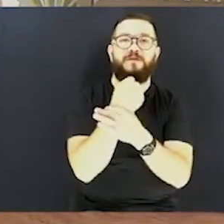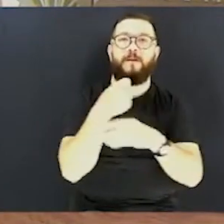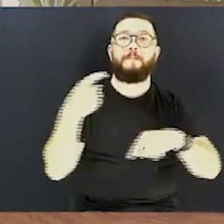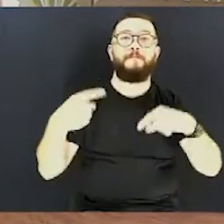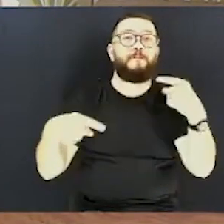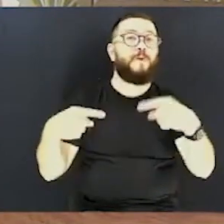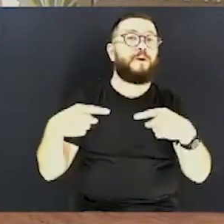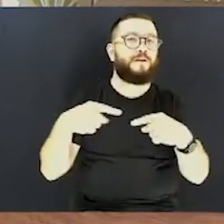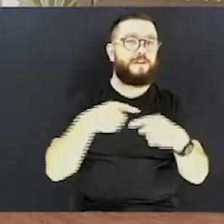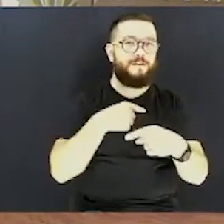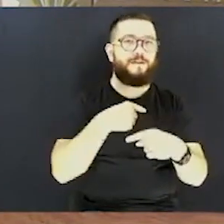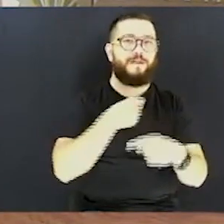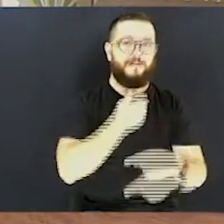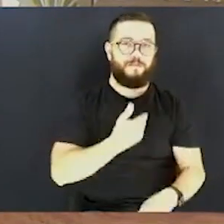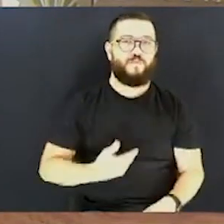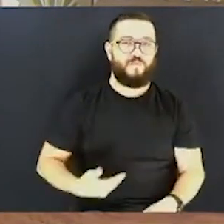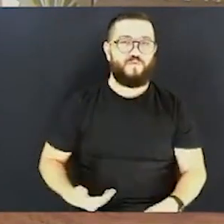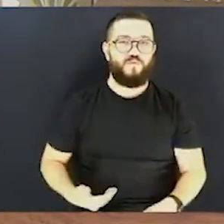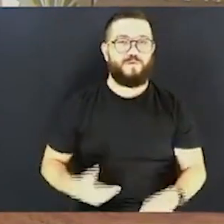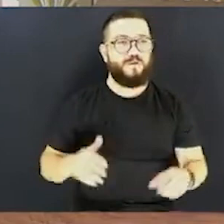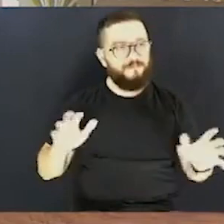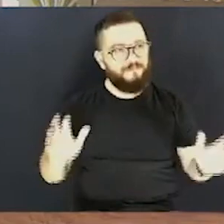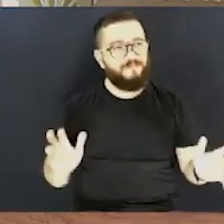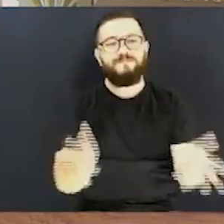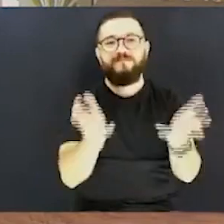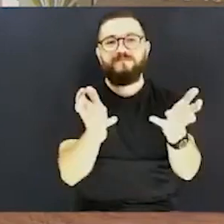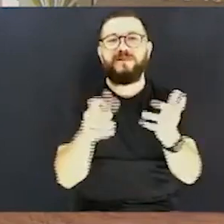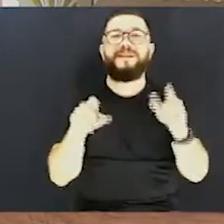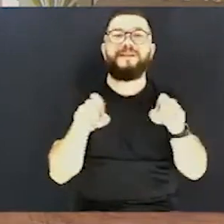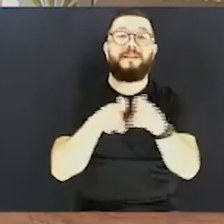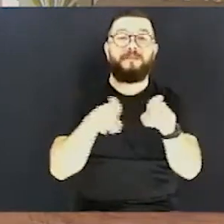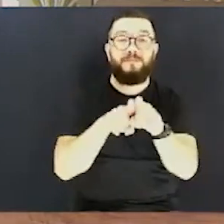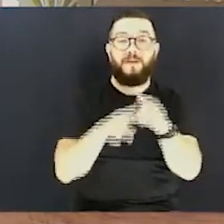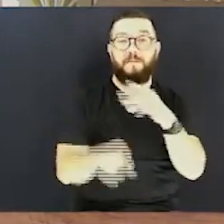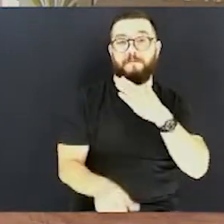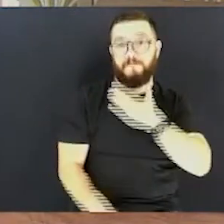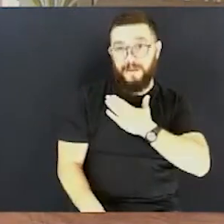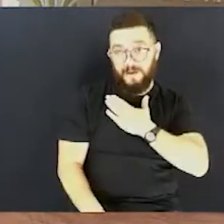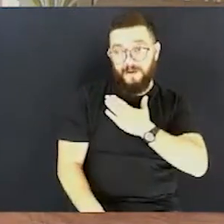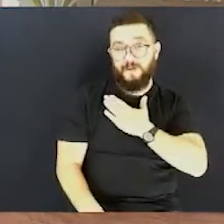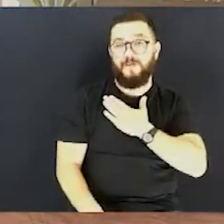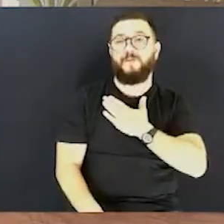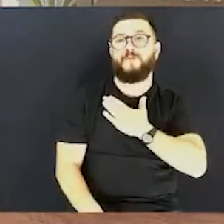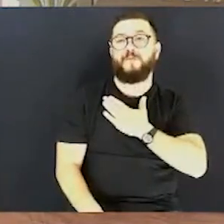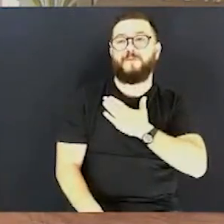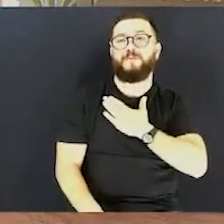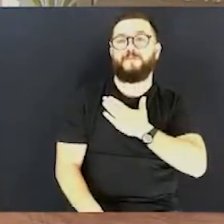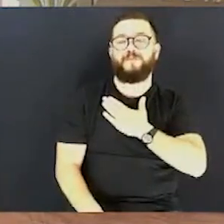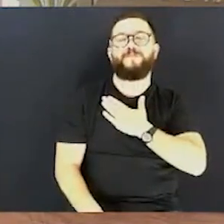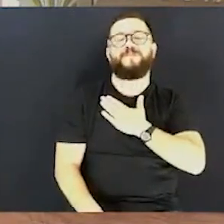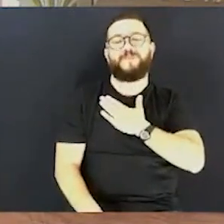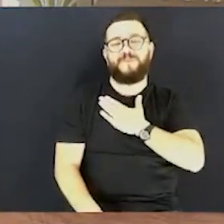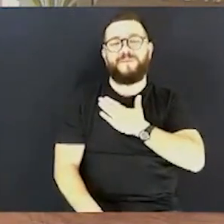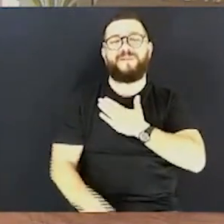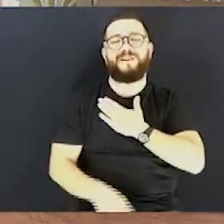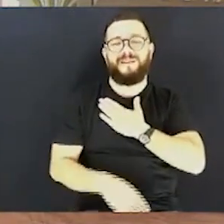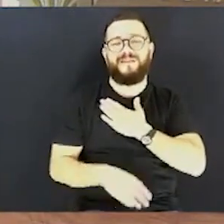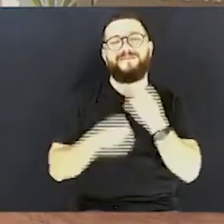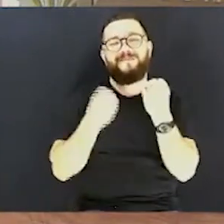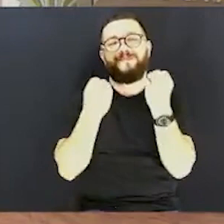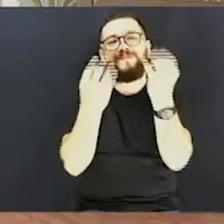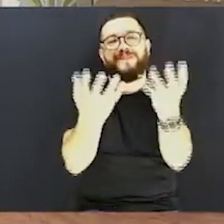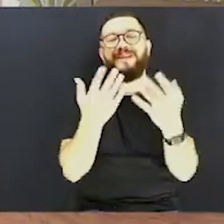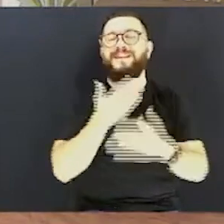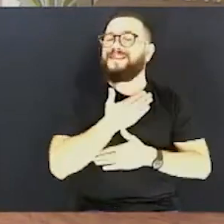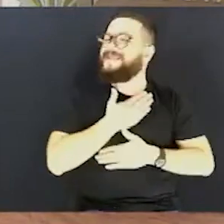pleno desenvolvimento. Quero registrar aqui a minha felicidade plena, estou transbordando de